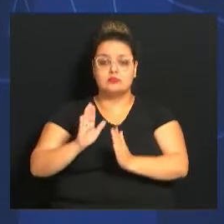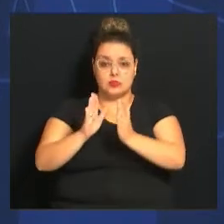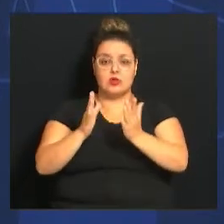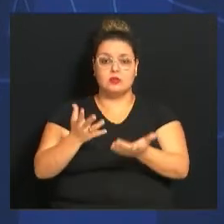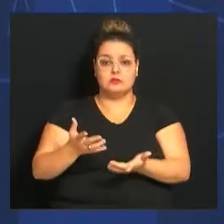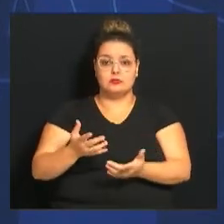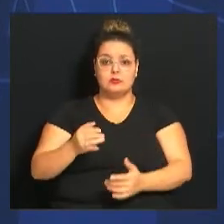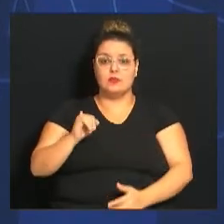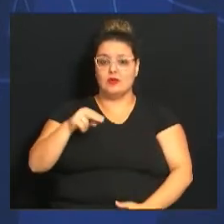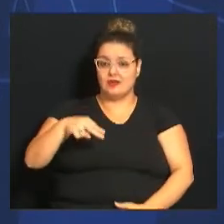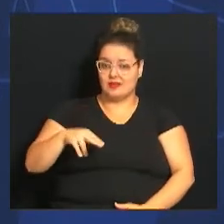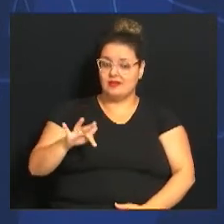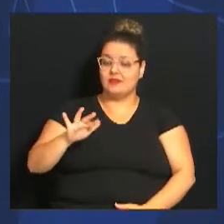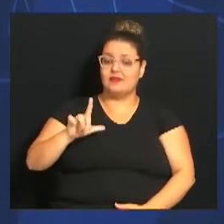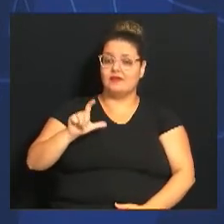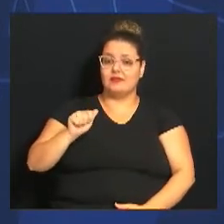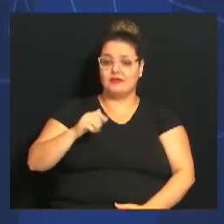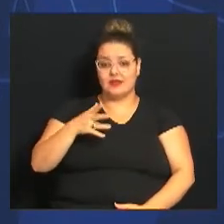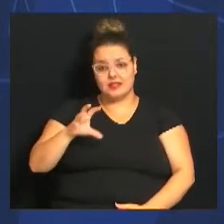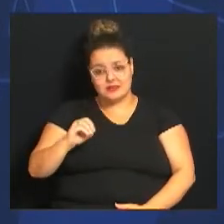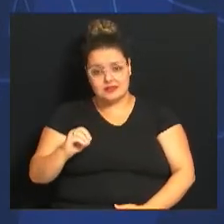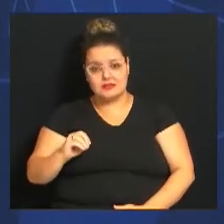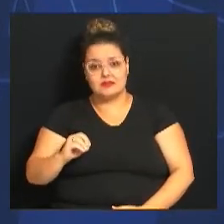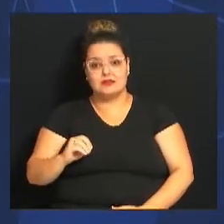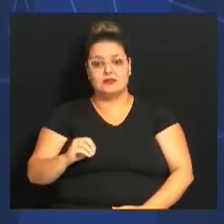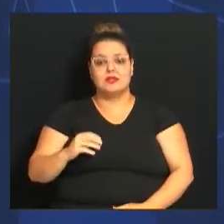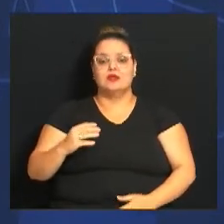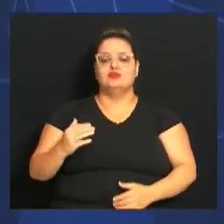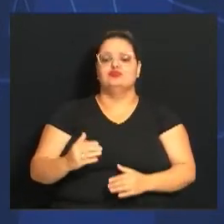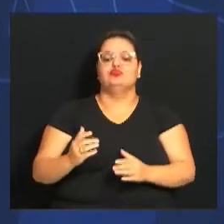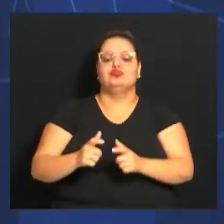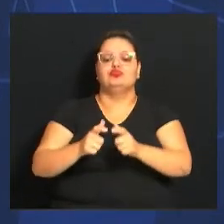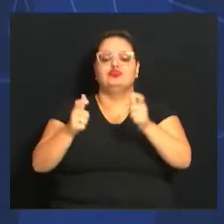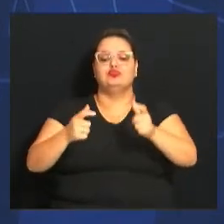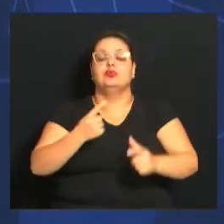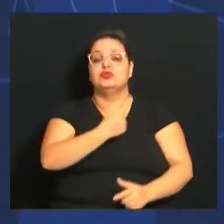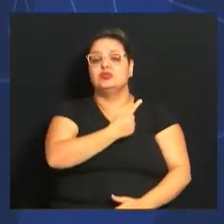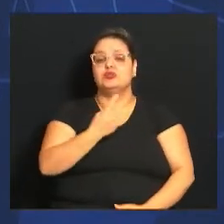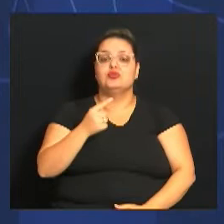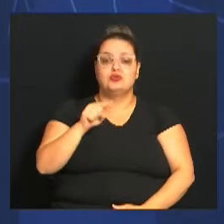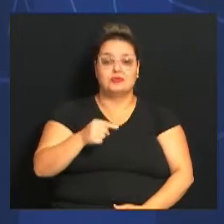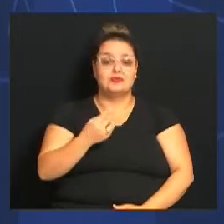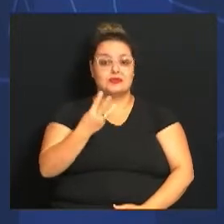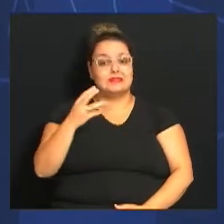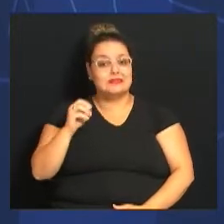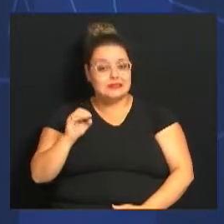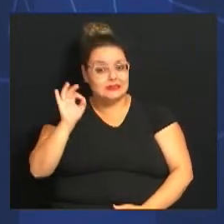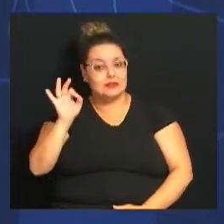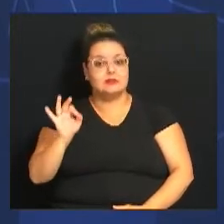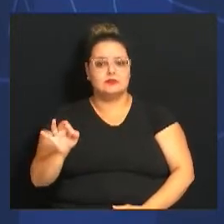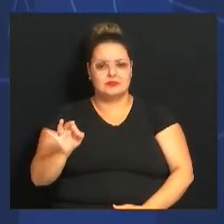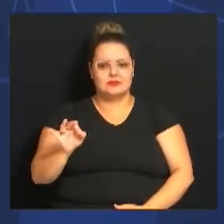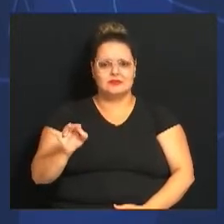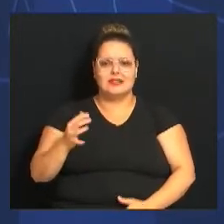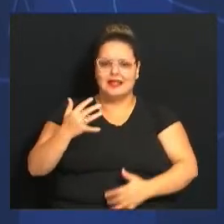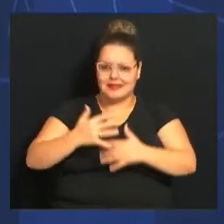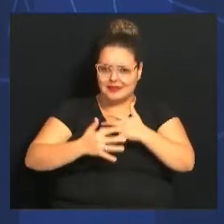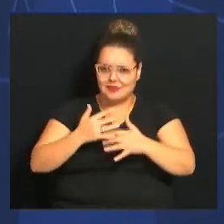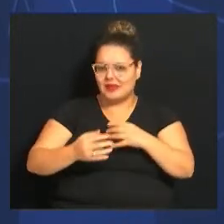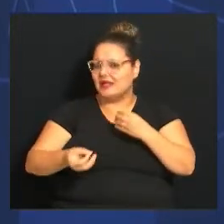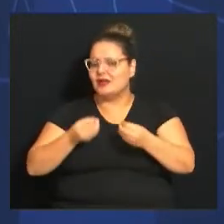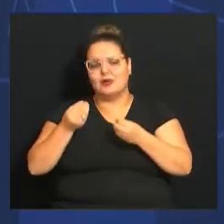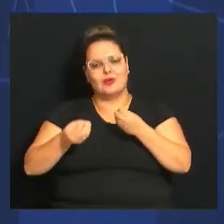inflação novamente, né? Em 12 meses, índice acumula alta de 11,30%. É um empecilho também? Como é que você vê